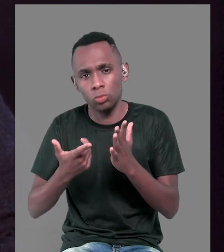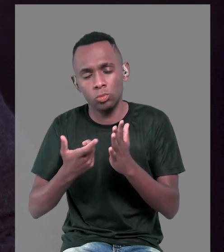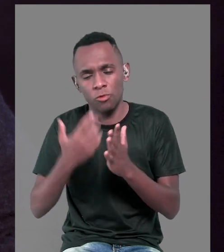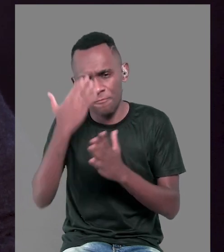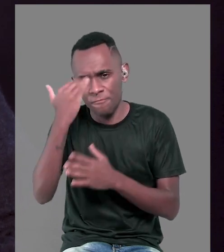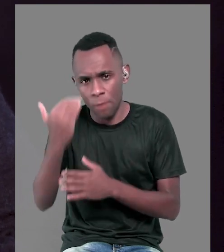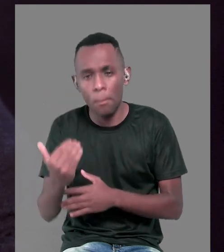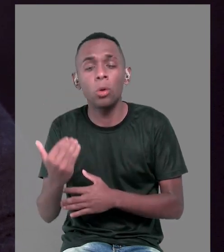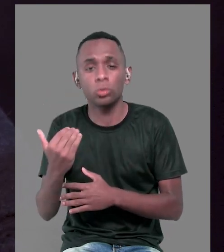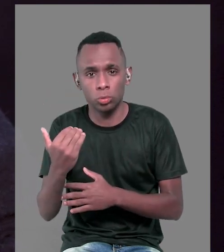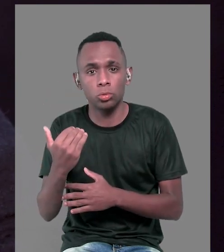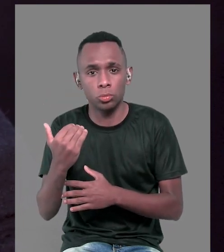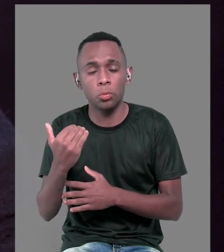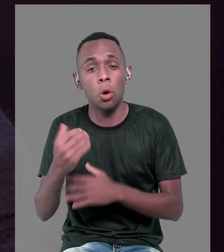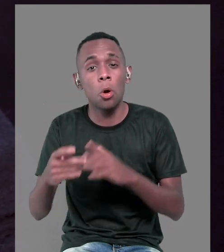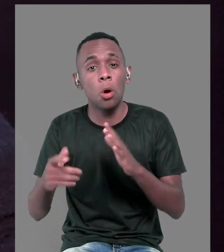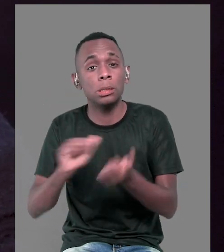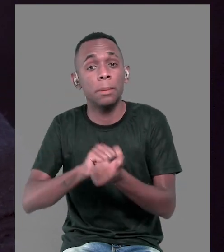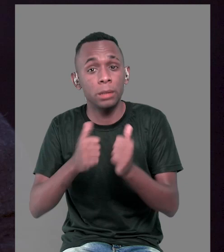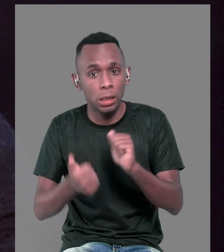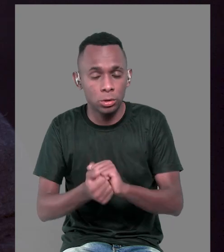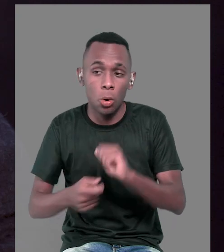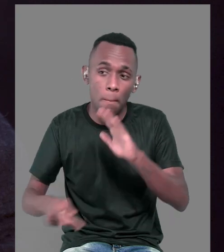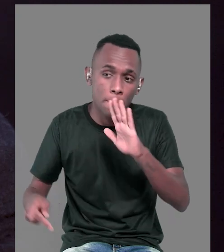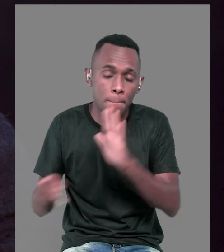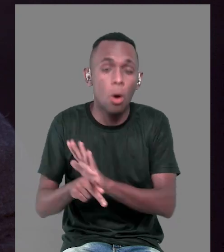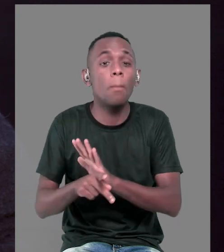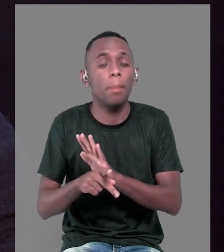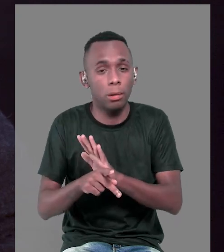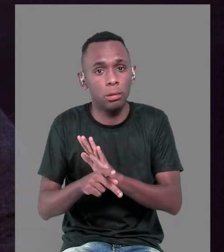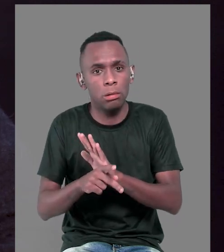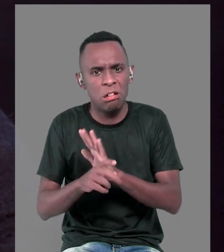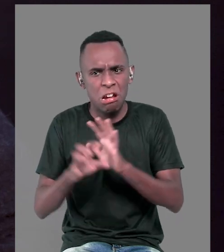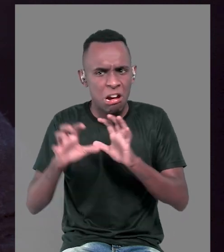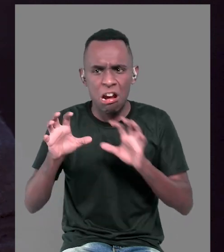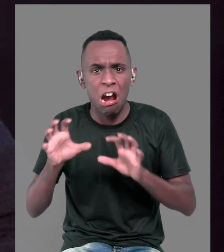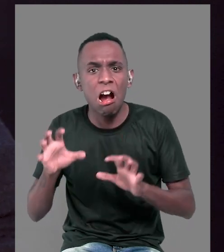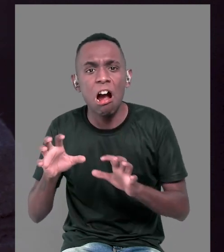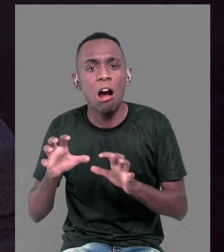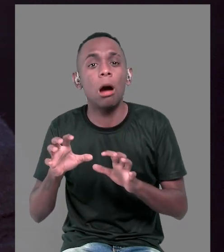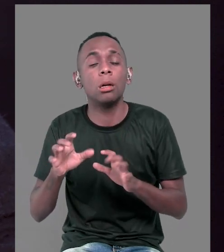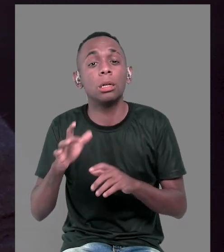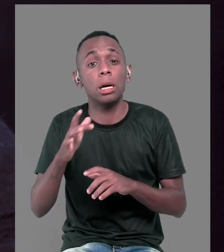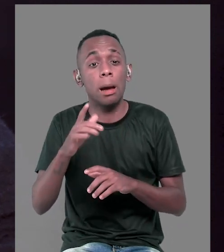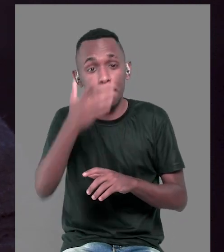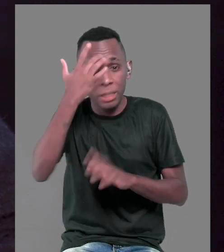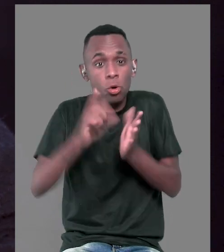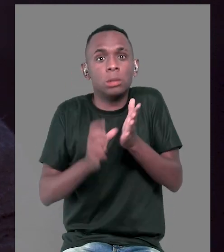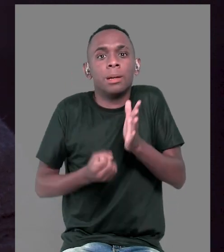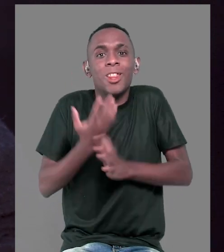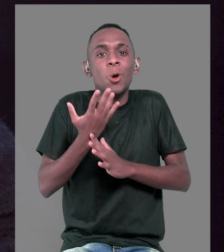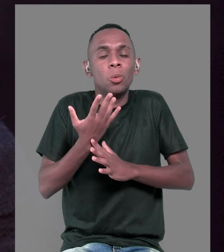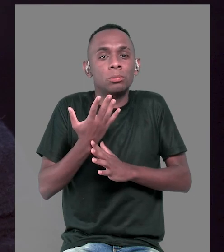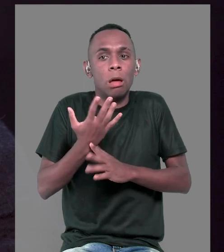representação da criatura que aterroriza o Criador e segue fora